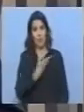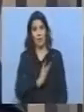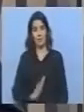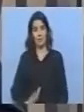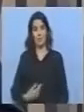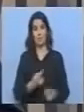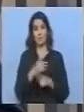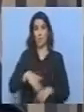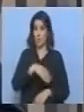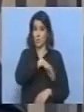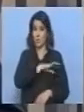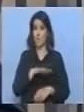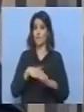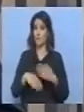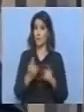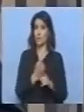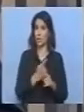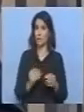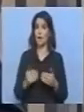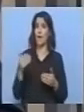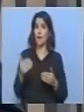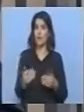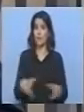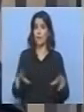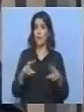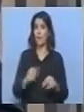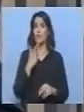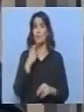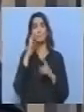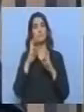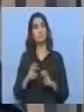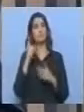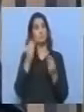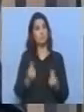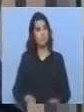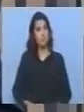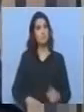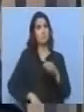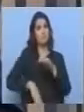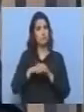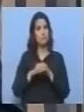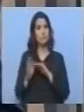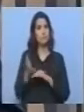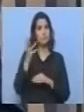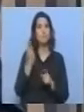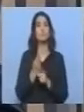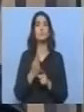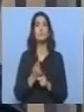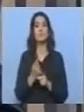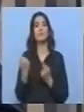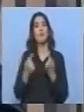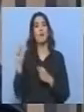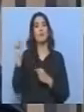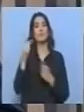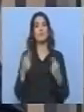porque em Coimbra faz-se muita coisa de vanguarda, temos muita investigação de qualidade, de ponta, coisas que, em alguns casos,